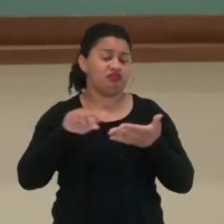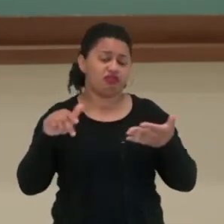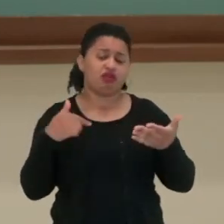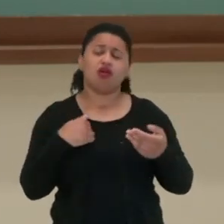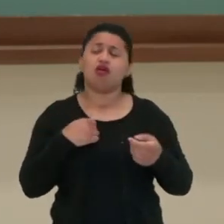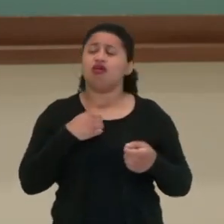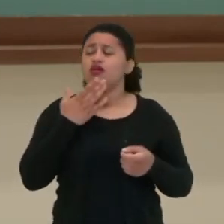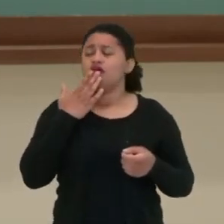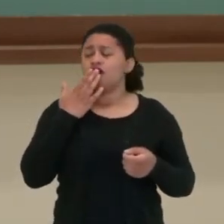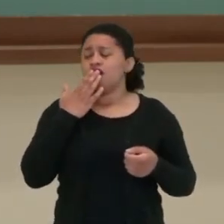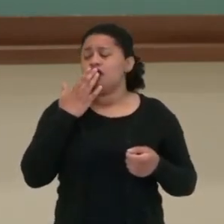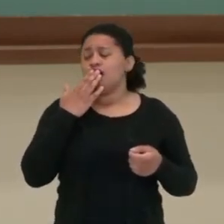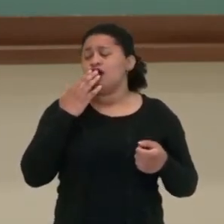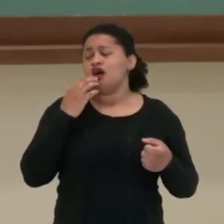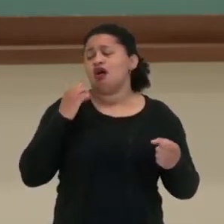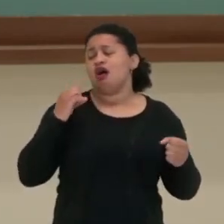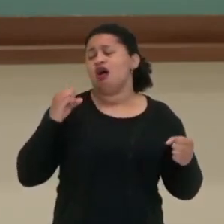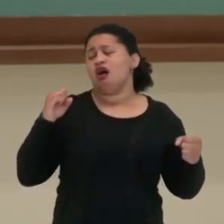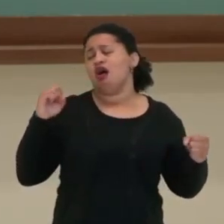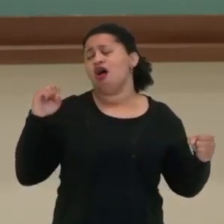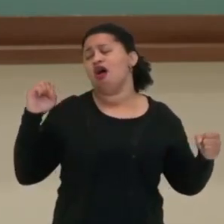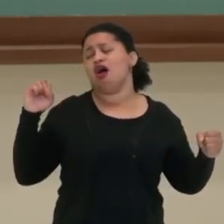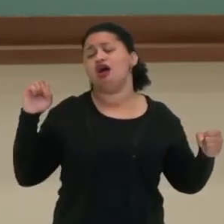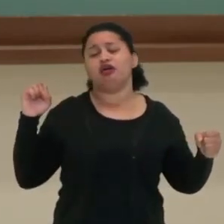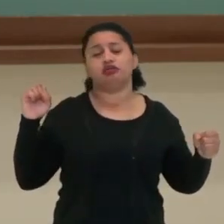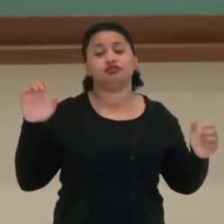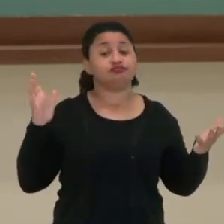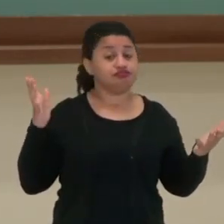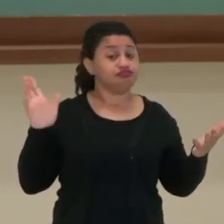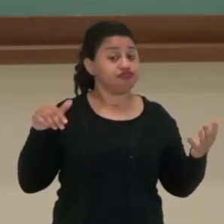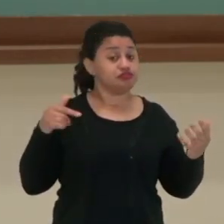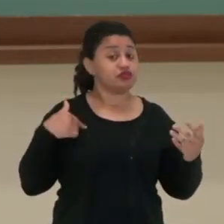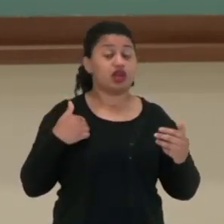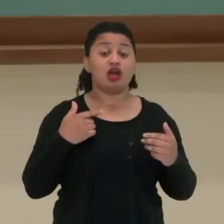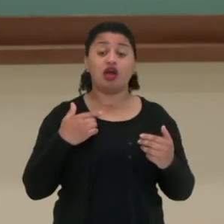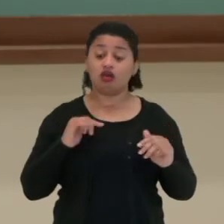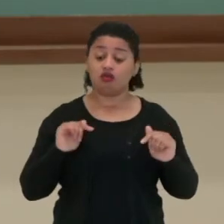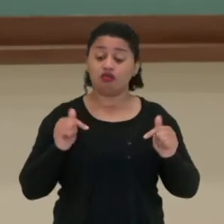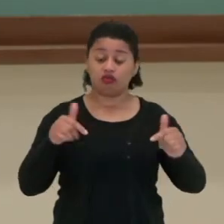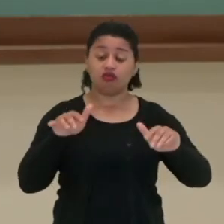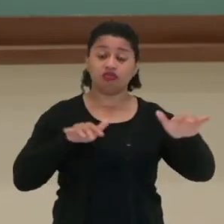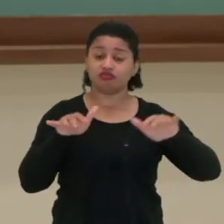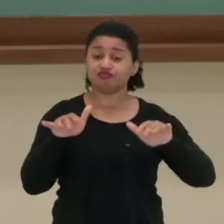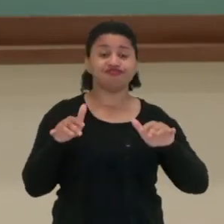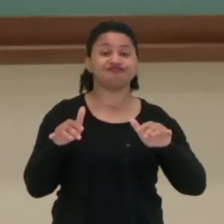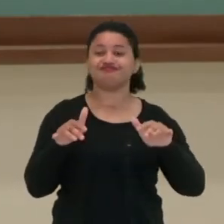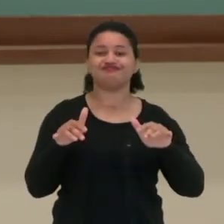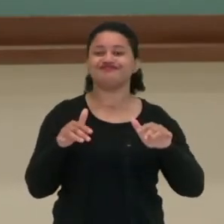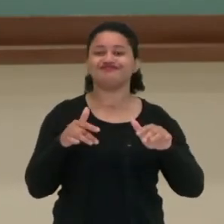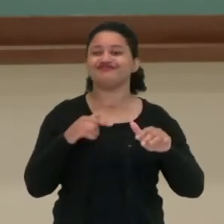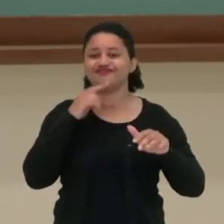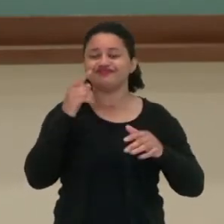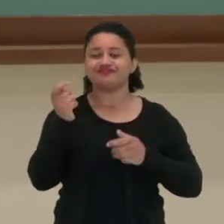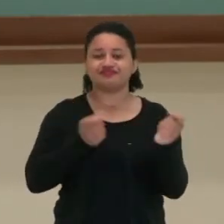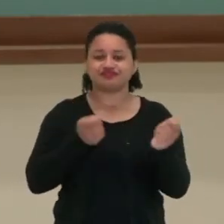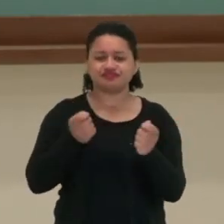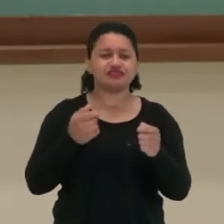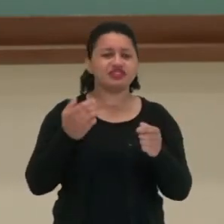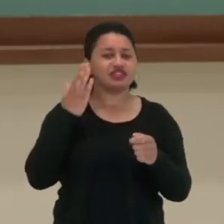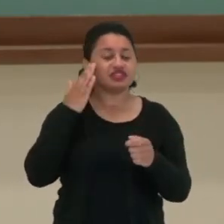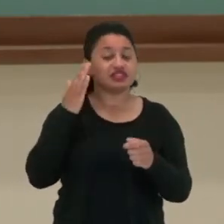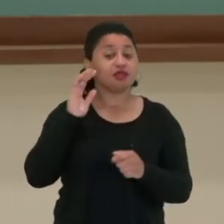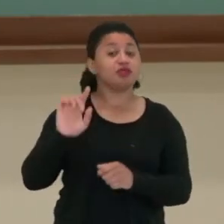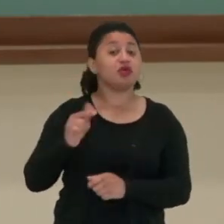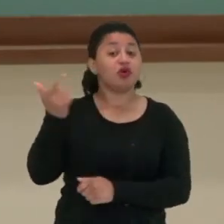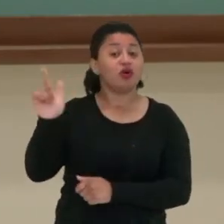bocejar? É um exemplo de movimento involuntário no nosso corpo. Sabe uma outra ação que é involuntária? O